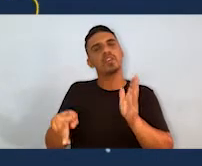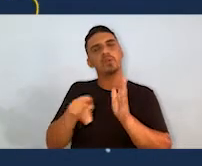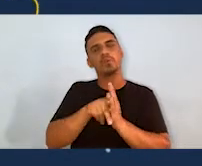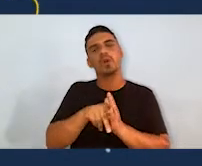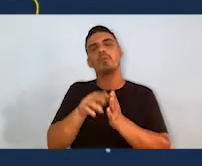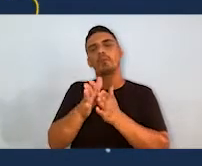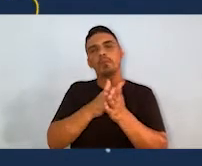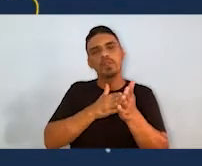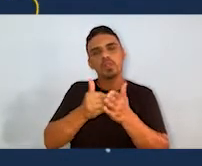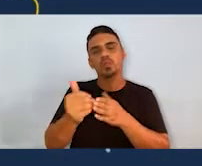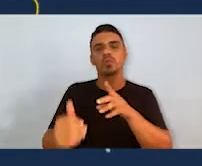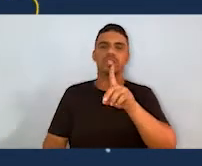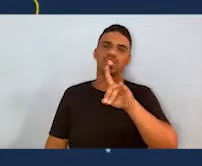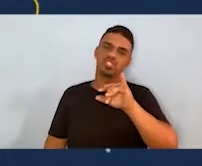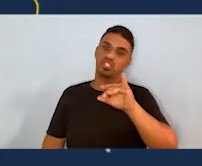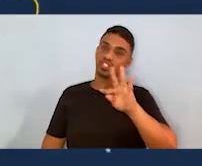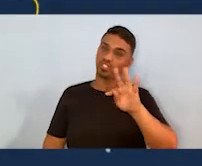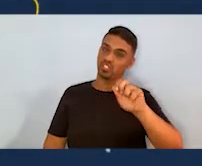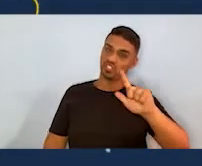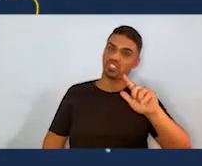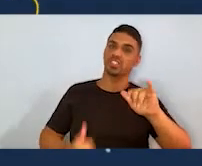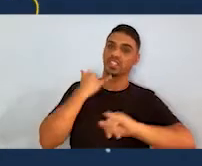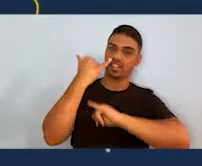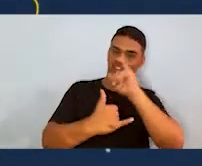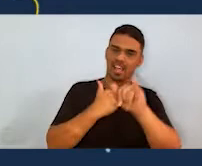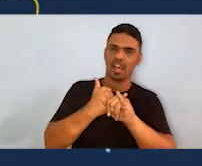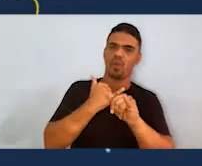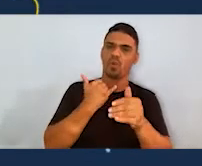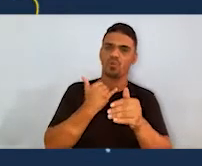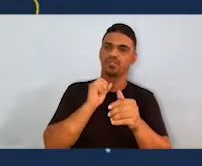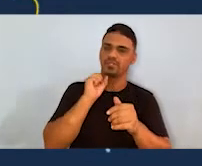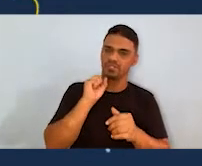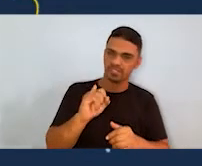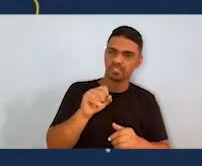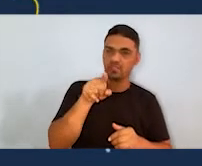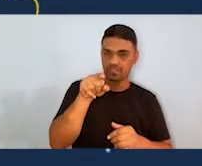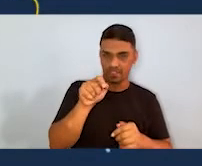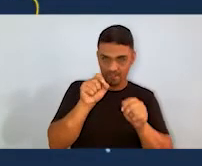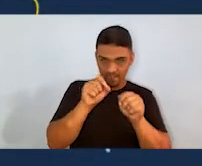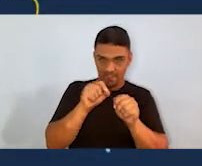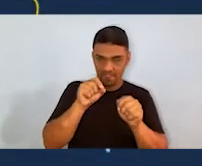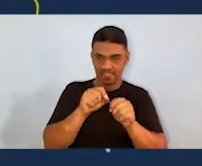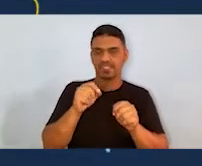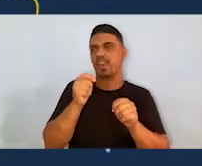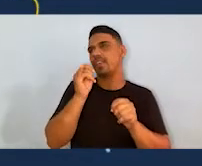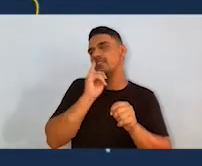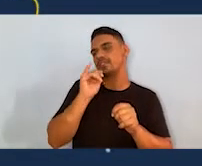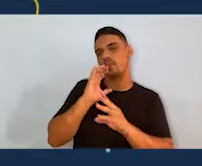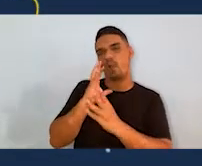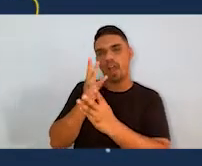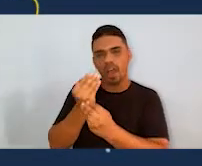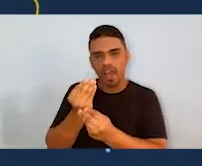digital, qualquer coisa que você vá fazer neste sentido de